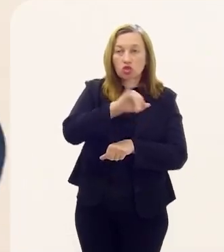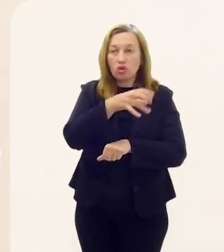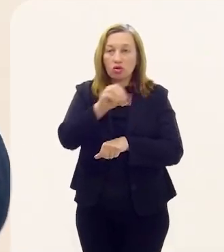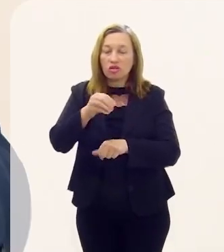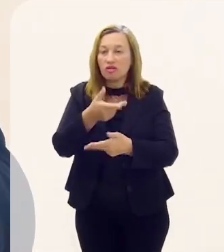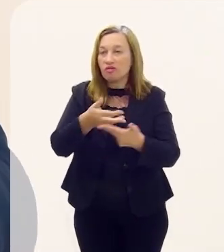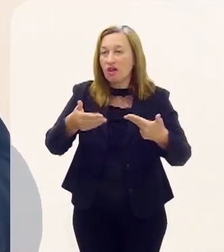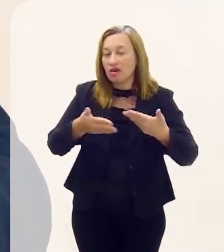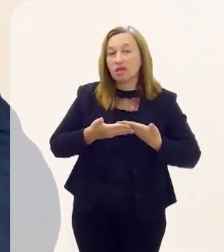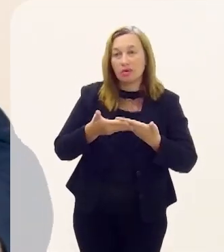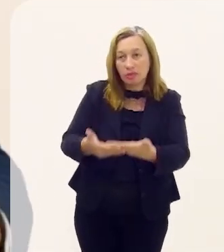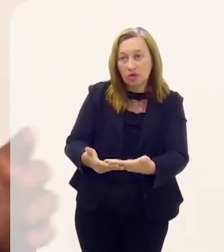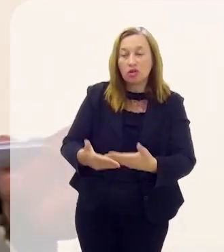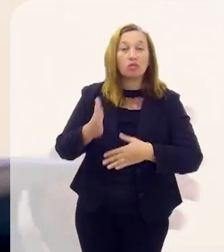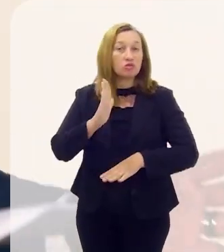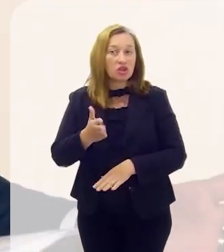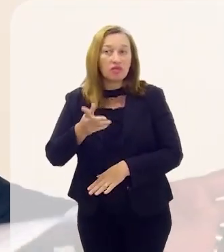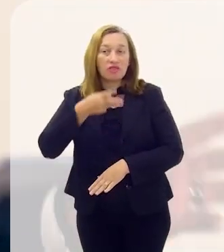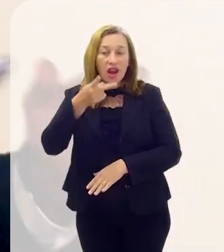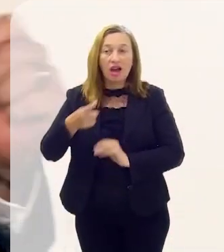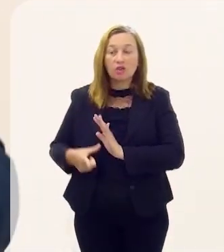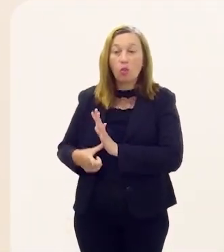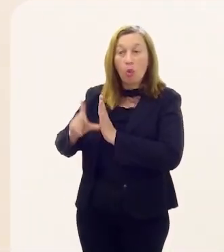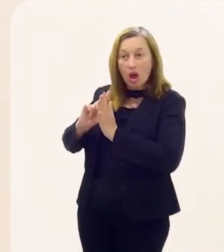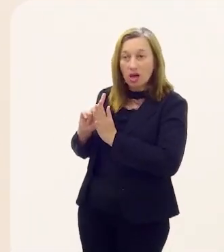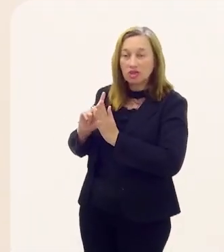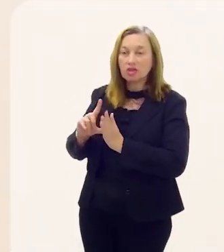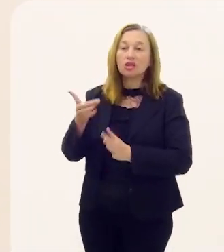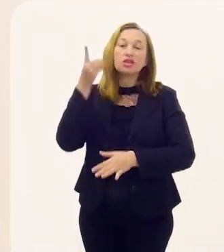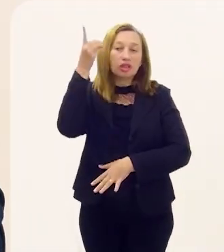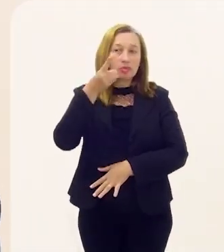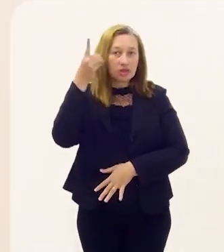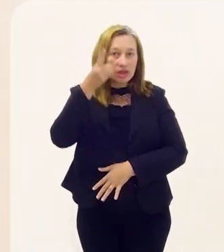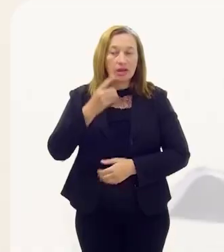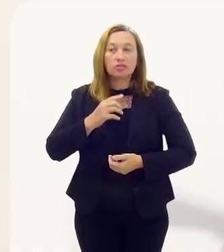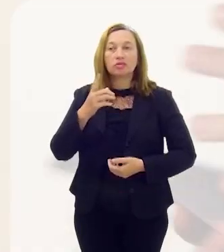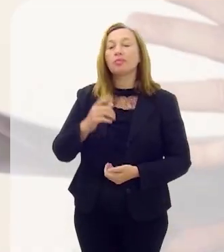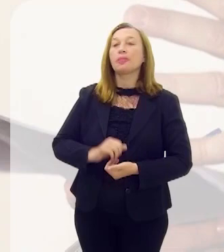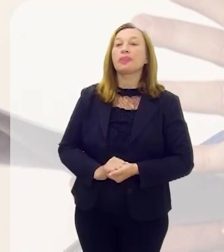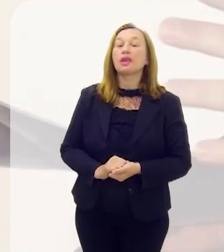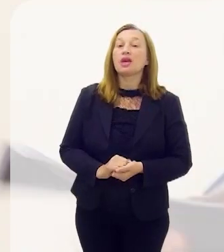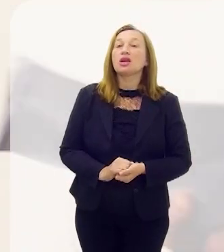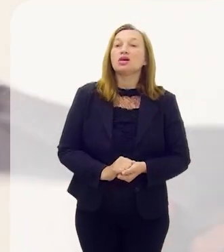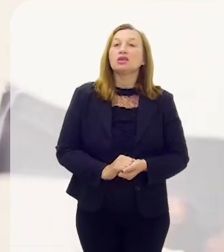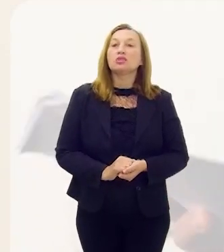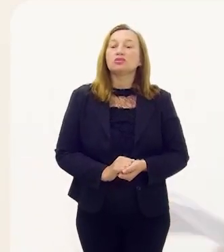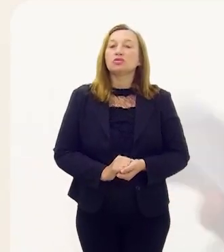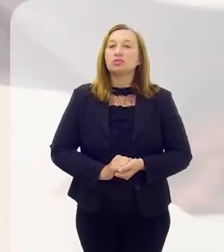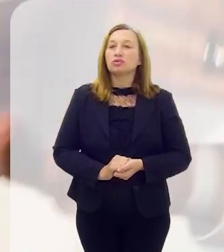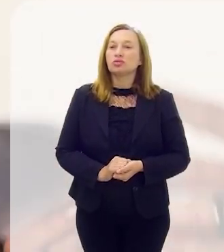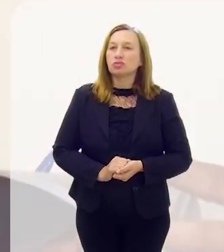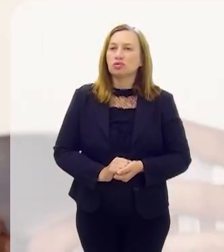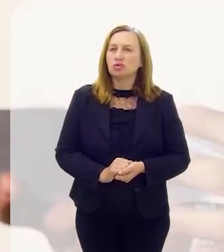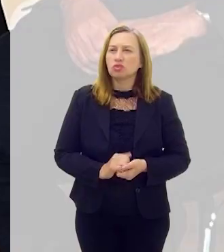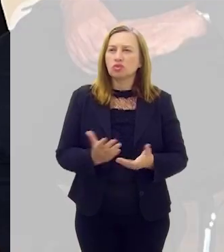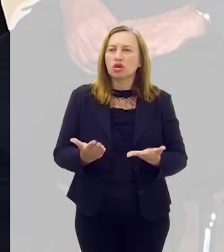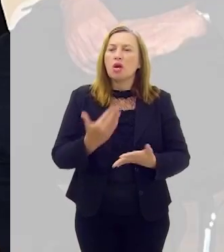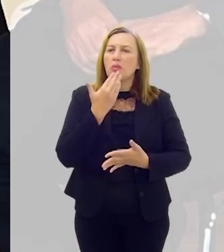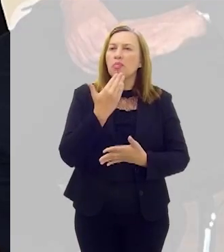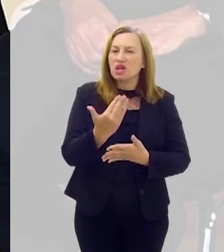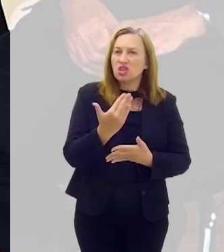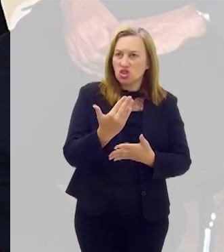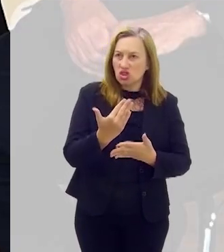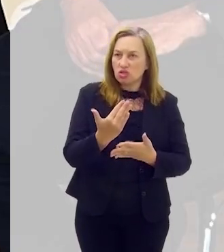vários encaminhamentos, como foi dito aqui nos bastidores pelo nosso querido deputado, né? Entre eles, por exemplo, indiciamentos